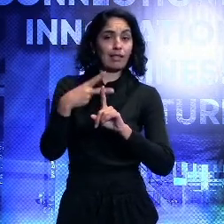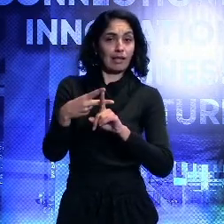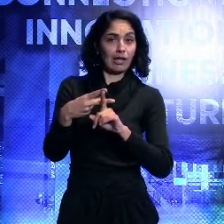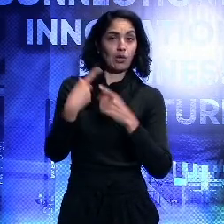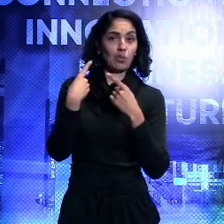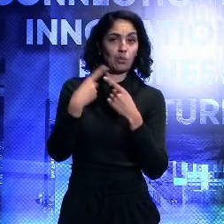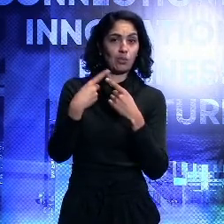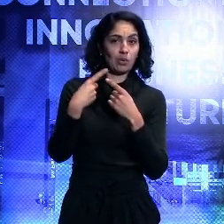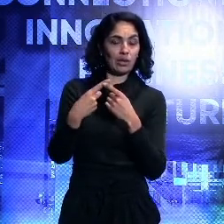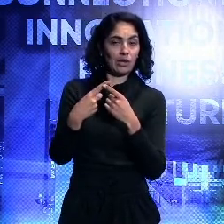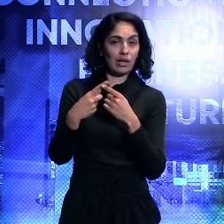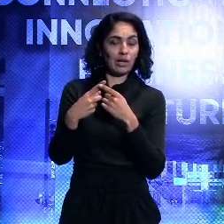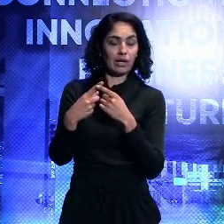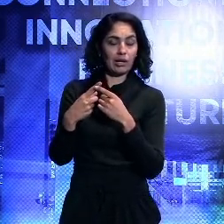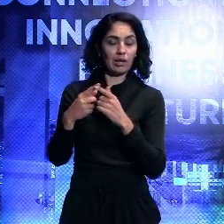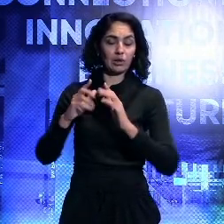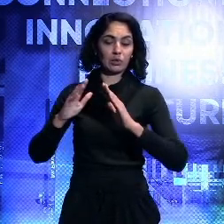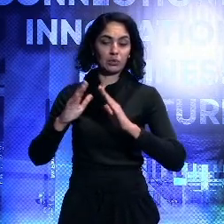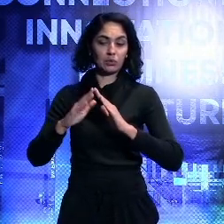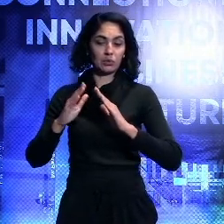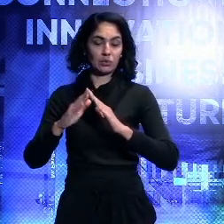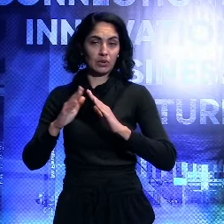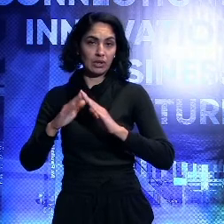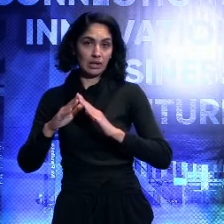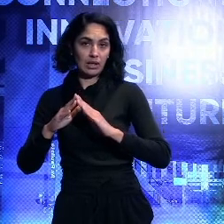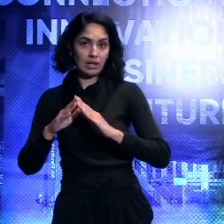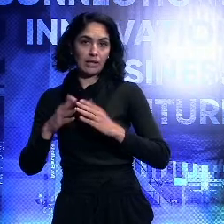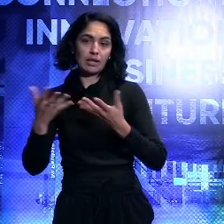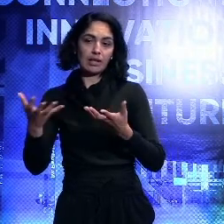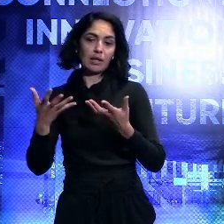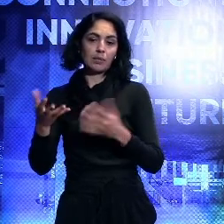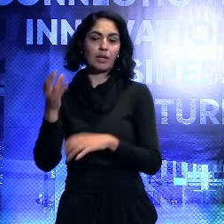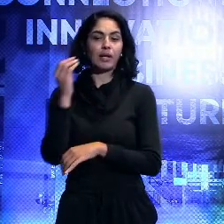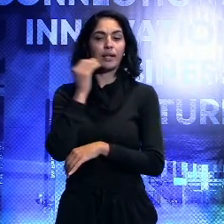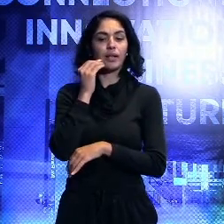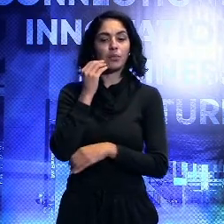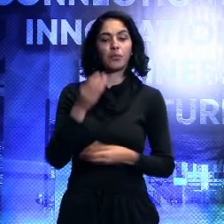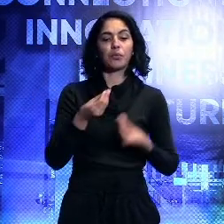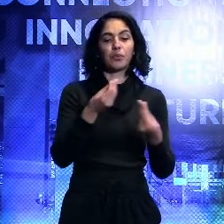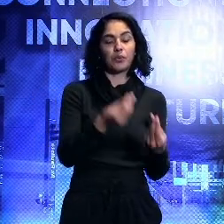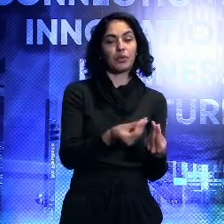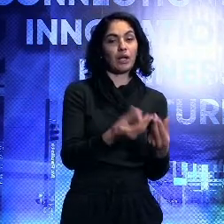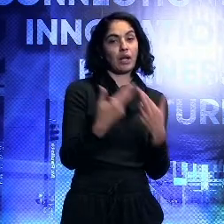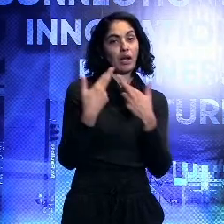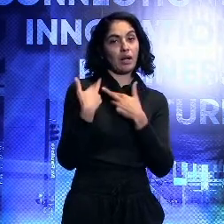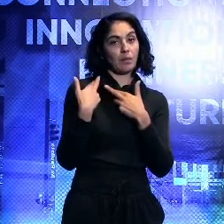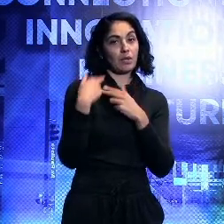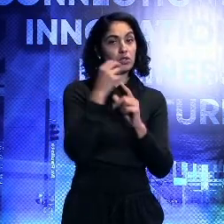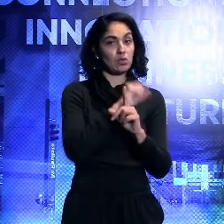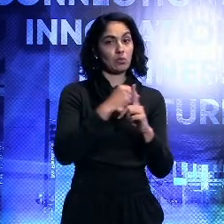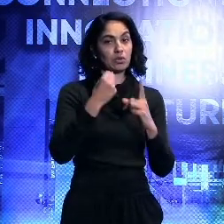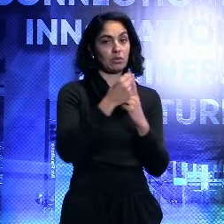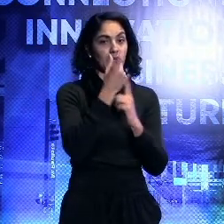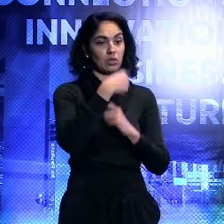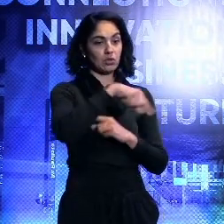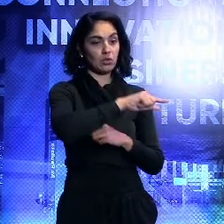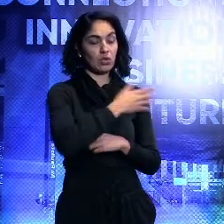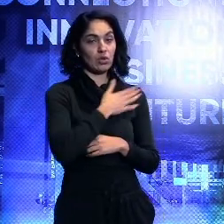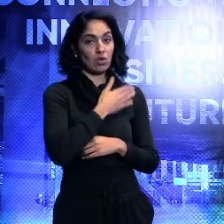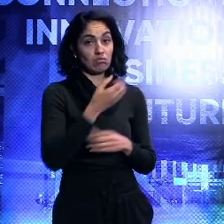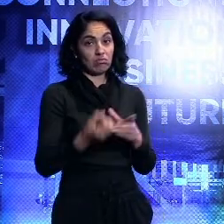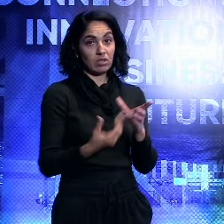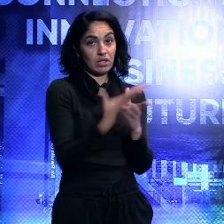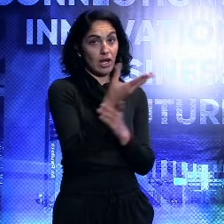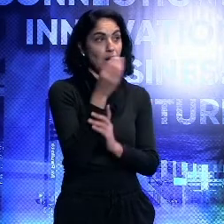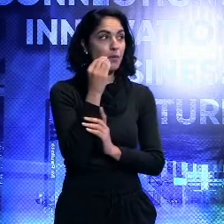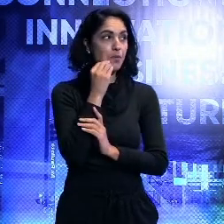casa, dos filhos, e elas precisam estudar, a gente tem que dar uma oportunidade para elas. Certo? É uma responsabilidade social nossa criar essas oportunidades